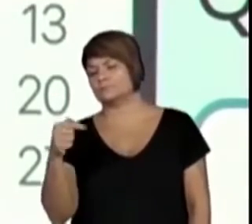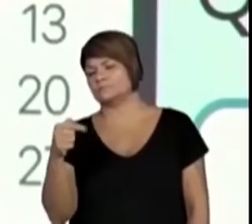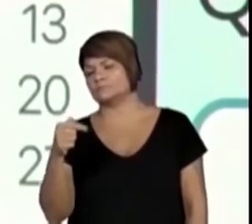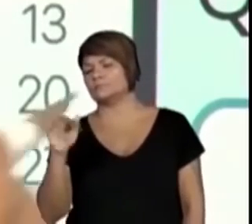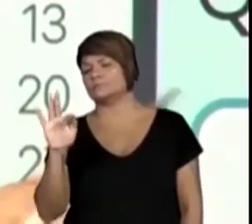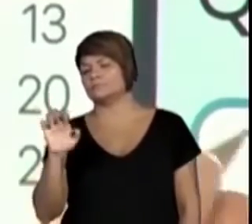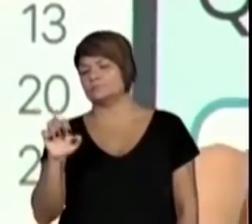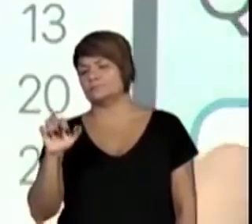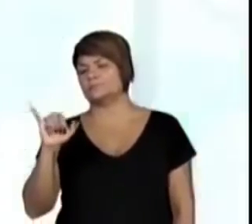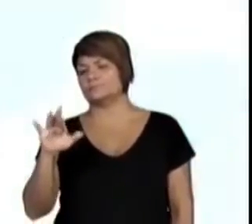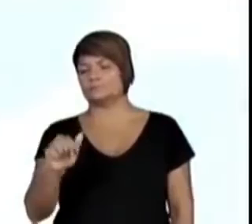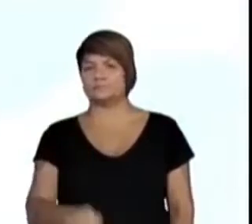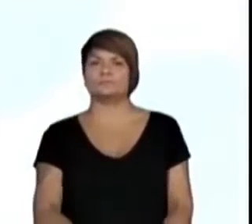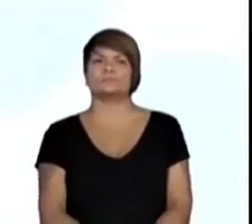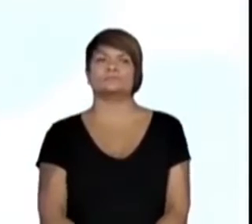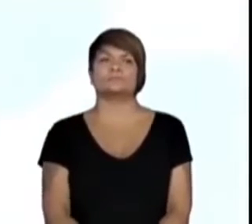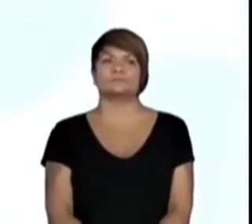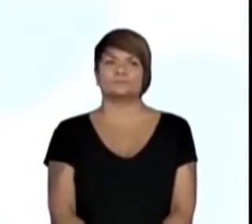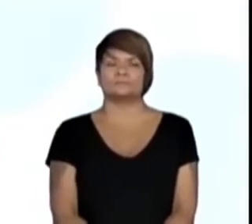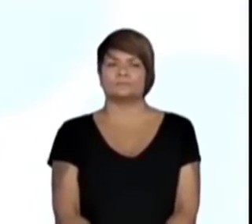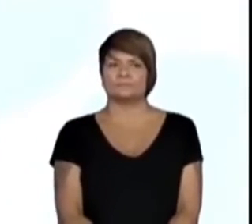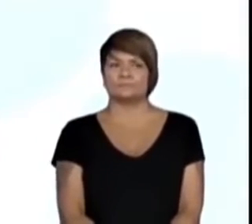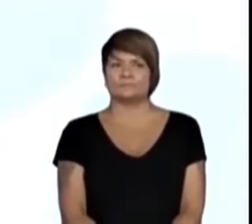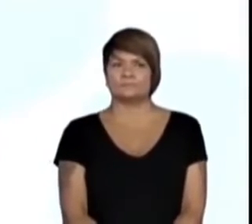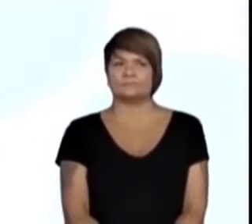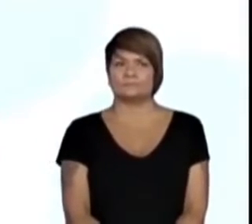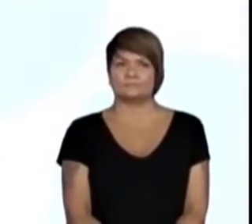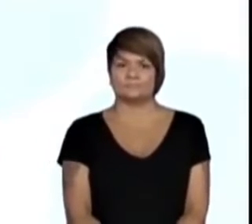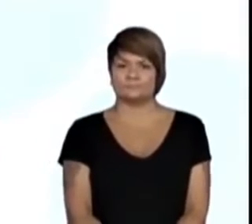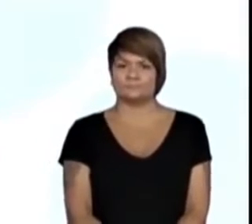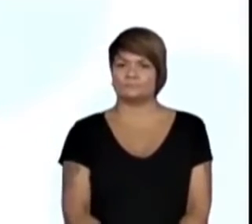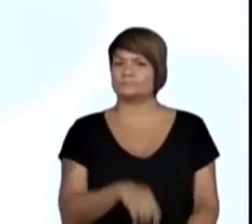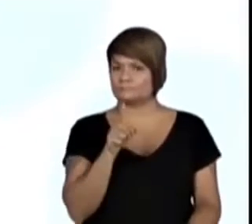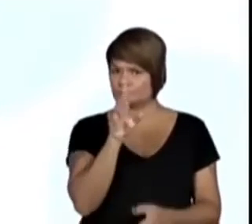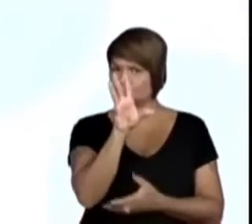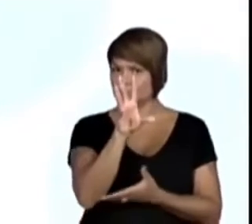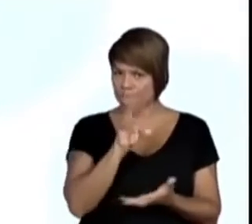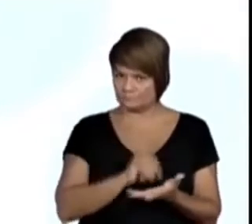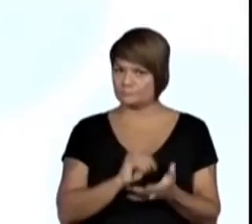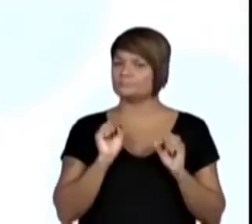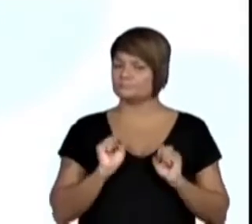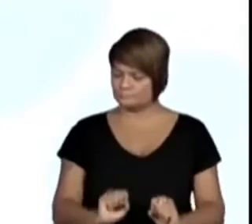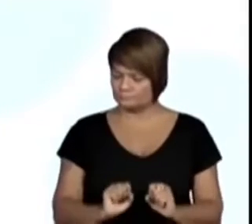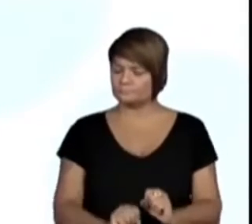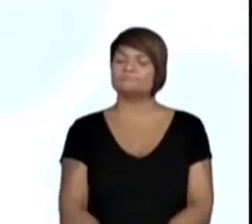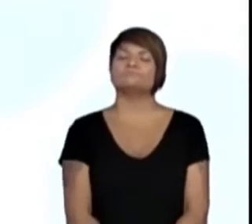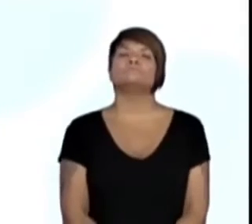Terça-feira. Ó, eu vou escrever aqui e depois vocês podem copiar.